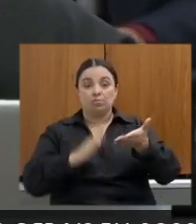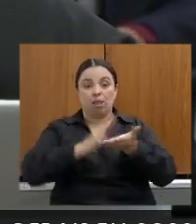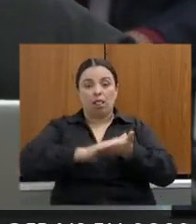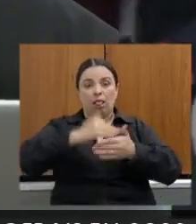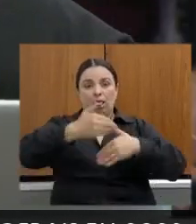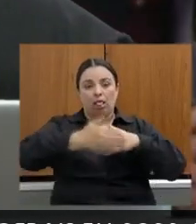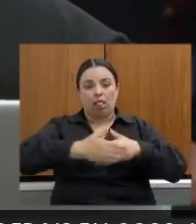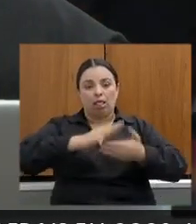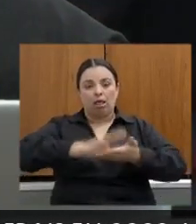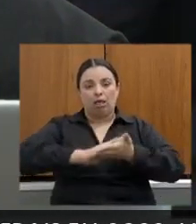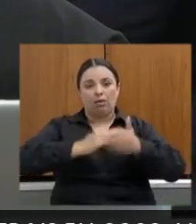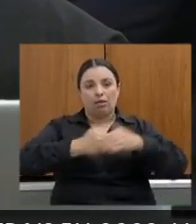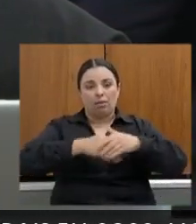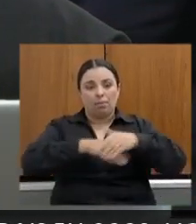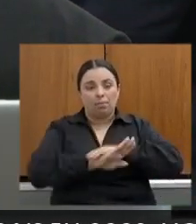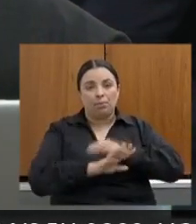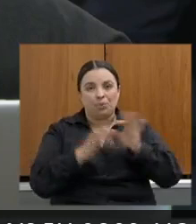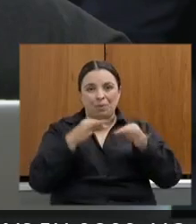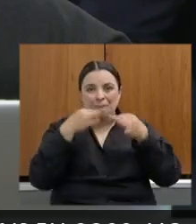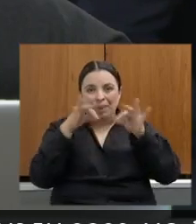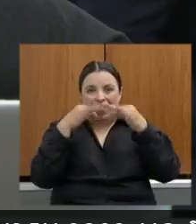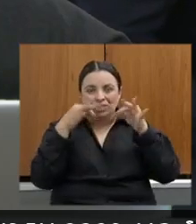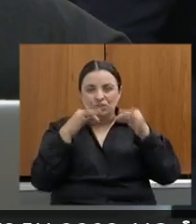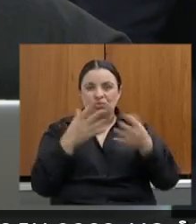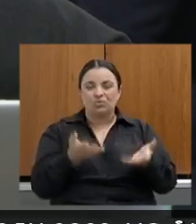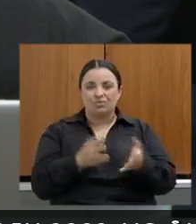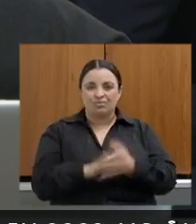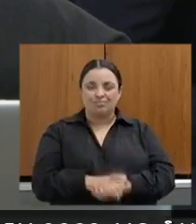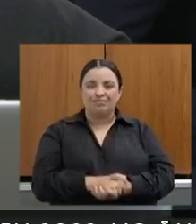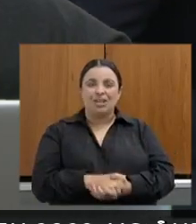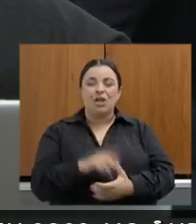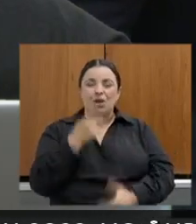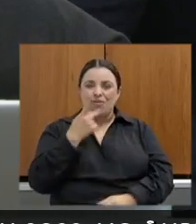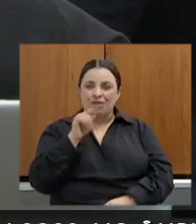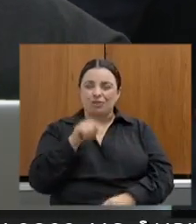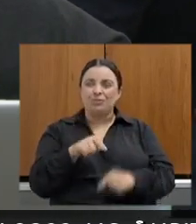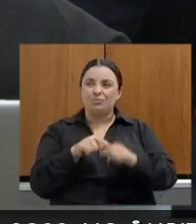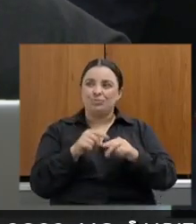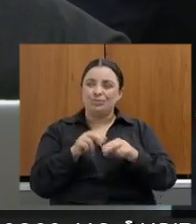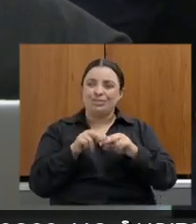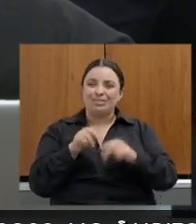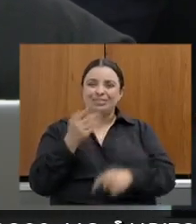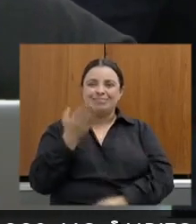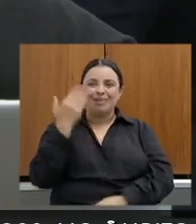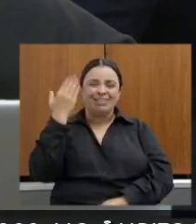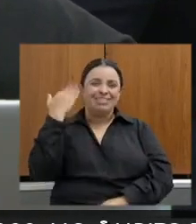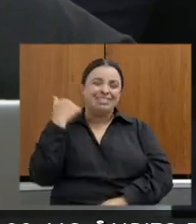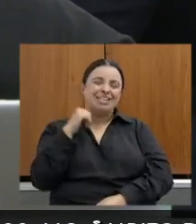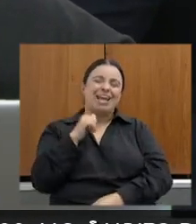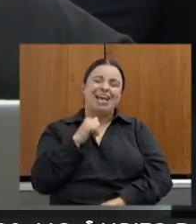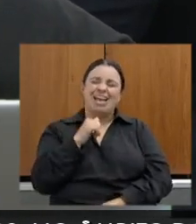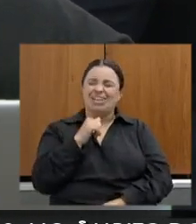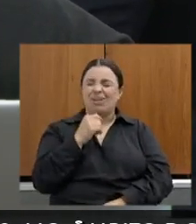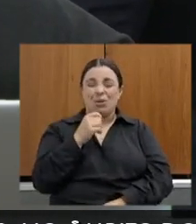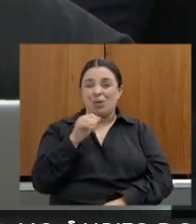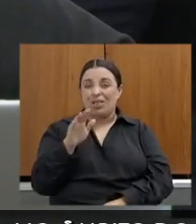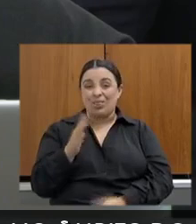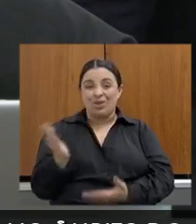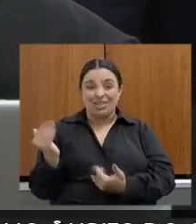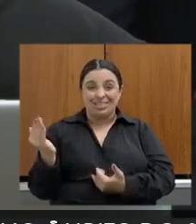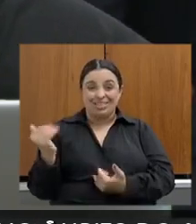e quando ela adolescente eu fui no cinema uma vez que censura 14 anos aqui no sinic